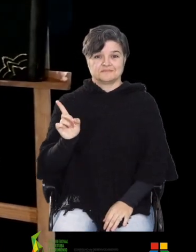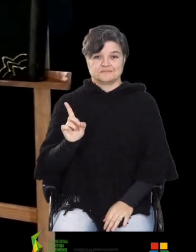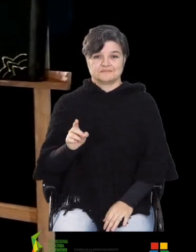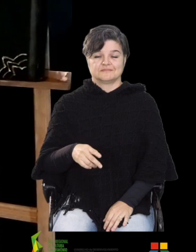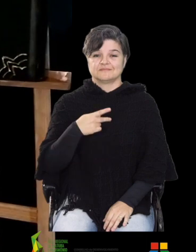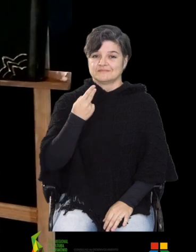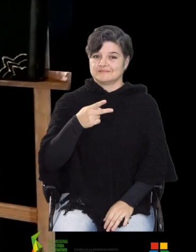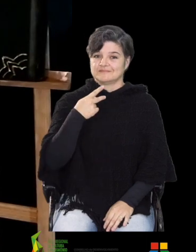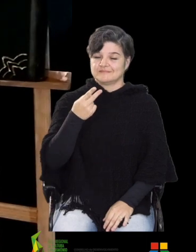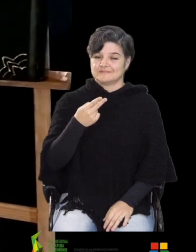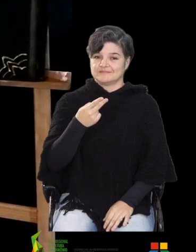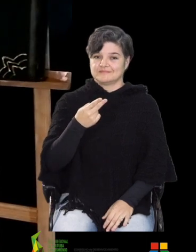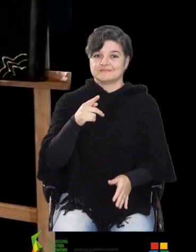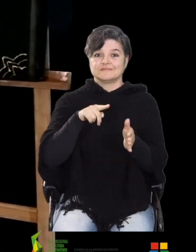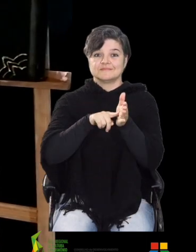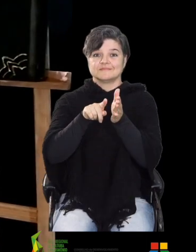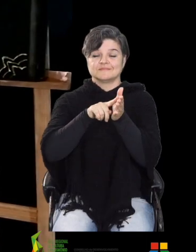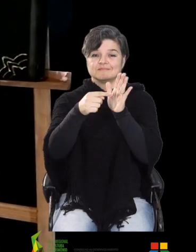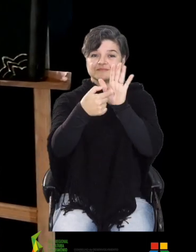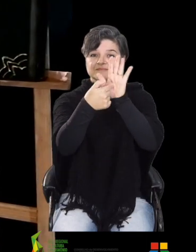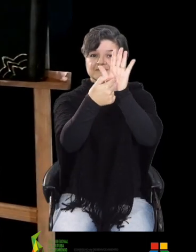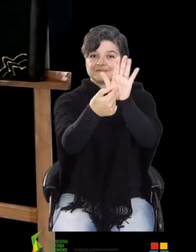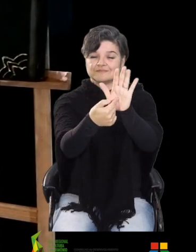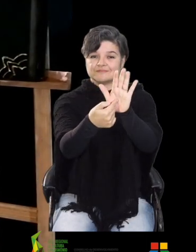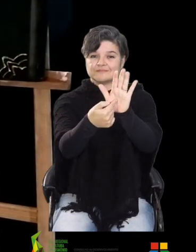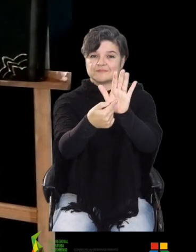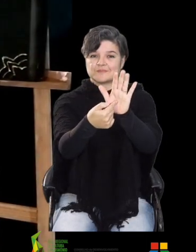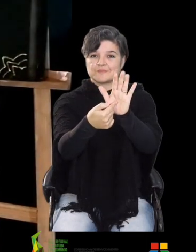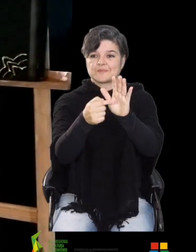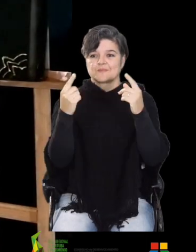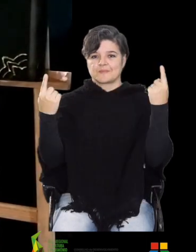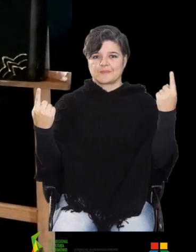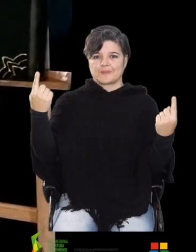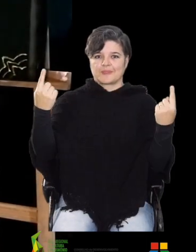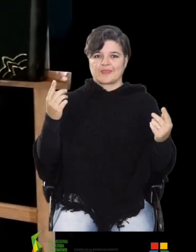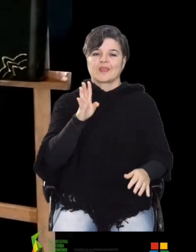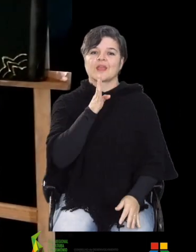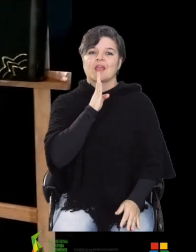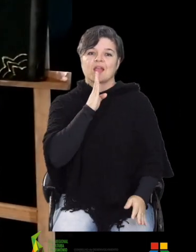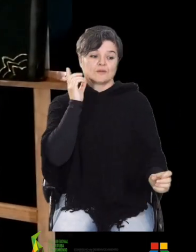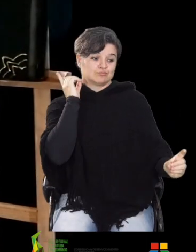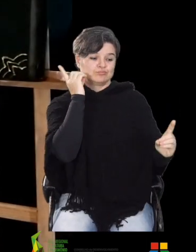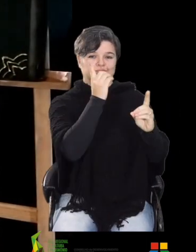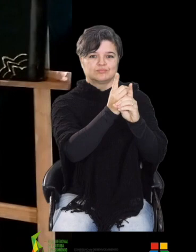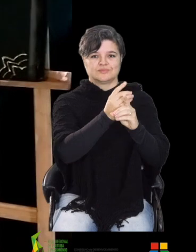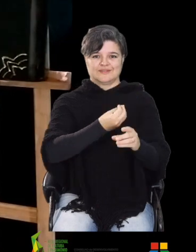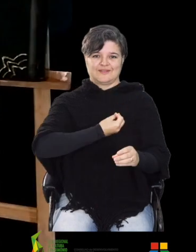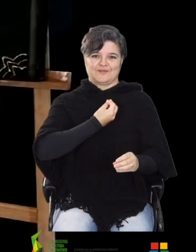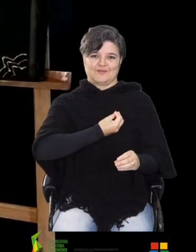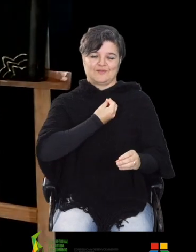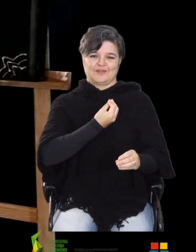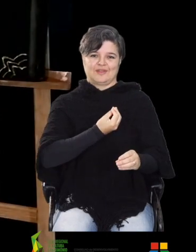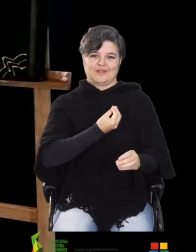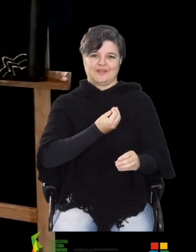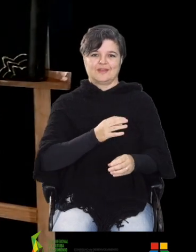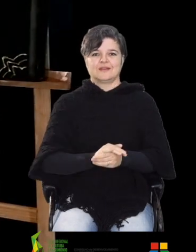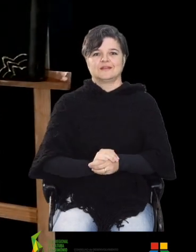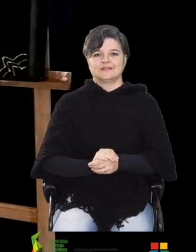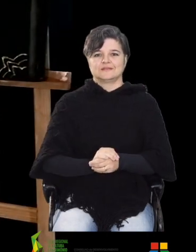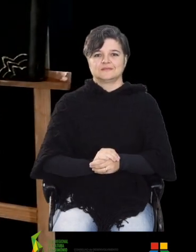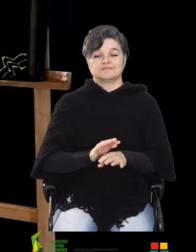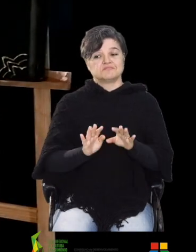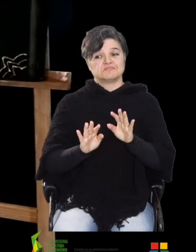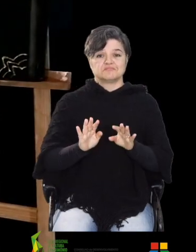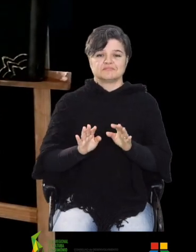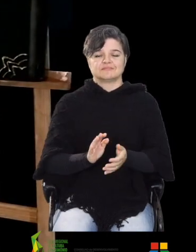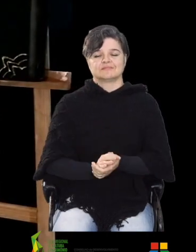para mim contar para vocês como foi que ela se conhecer e foi mais